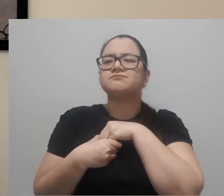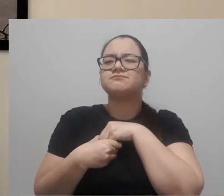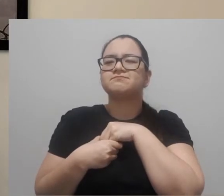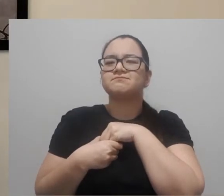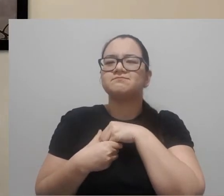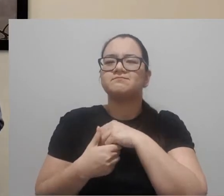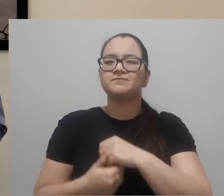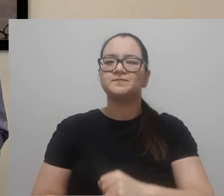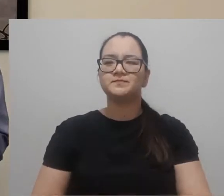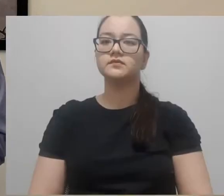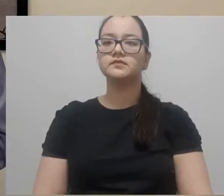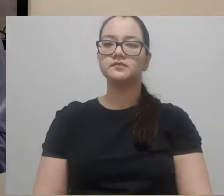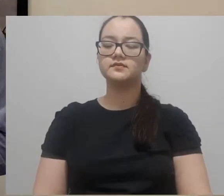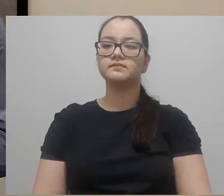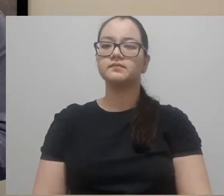guardando sua vida.